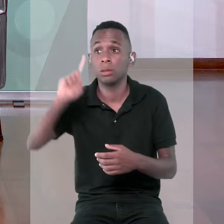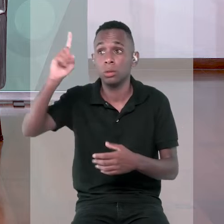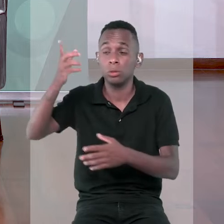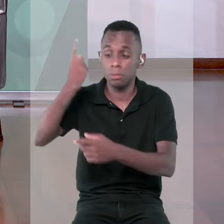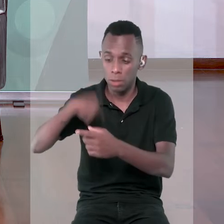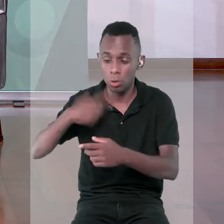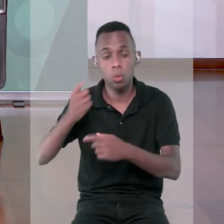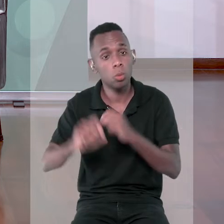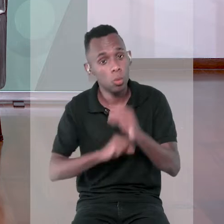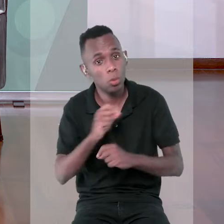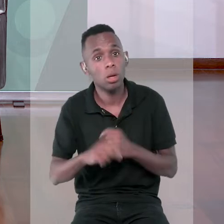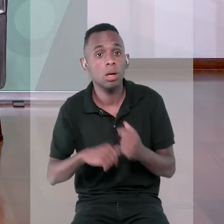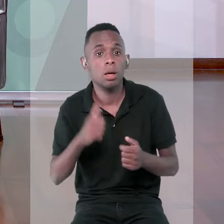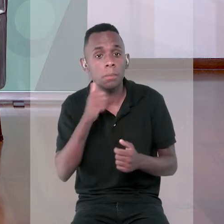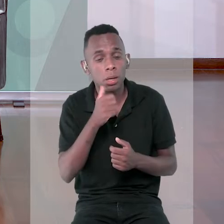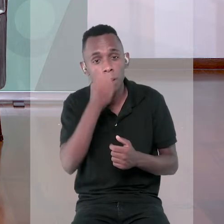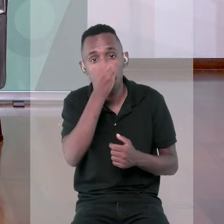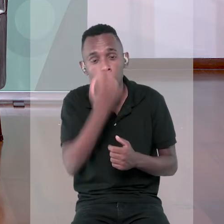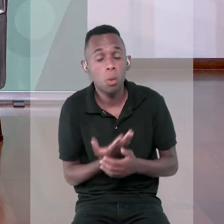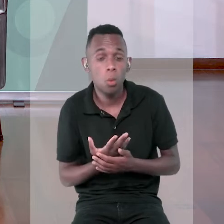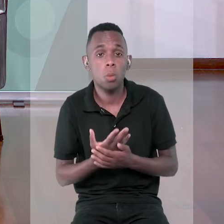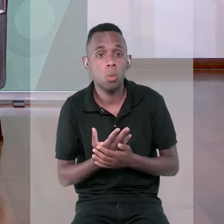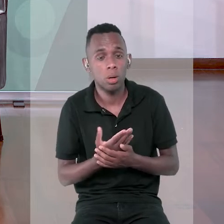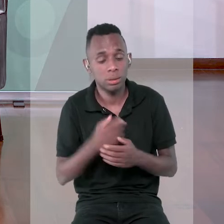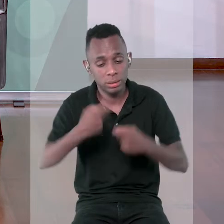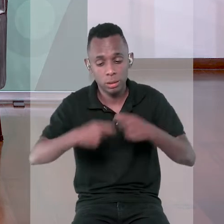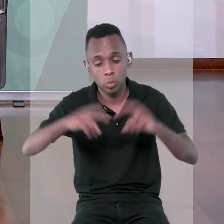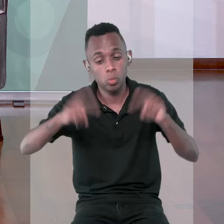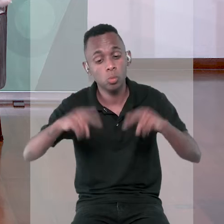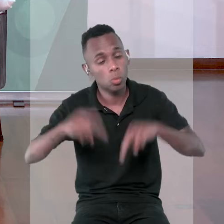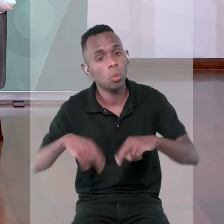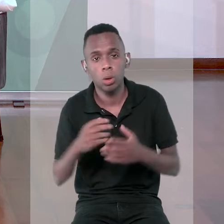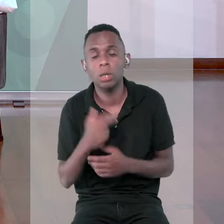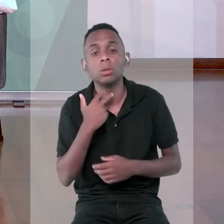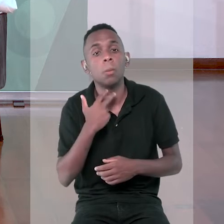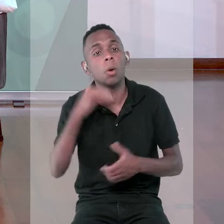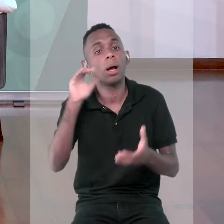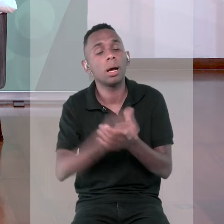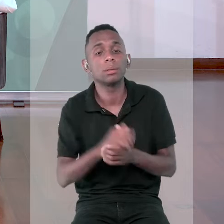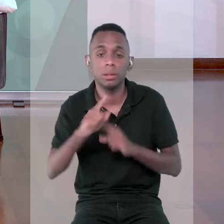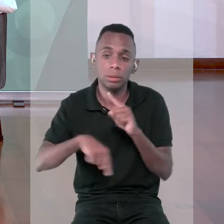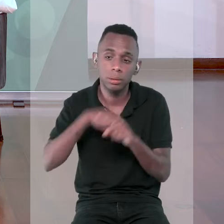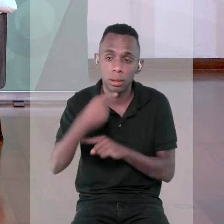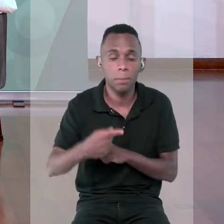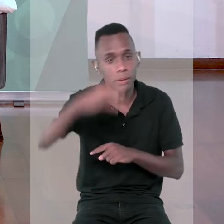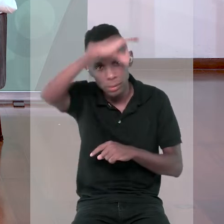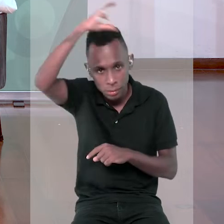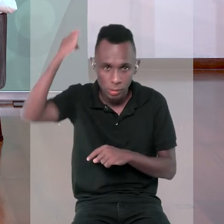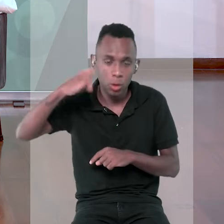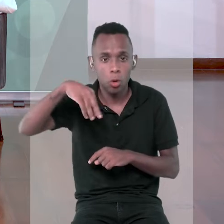boa menina e que ela ia ser virgem, porque aí ela escapulia do casamento. Depois veio a voz de São